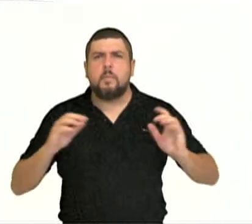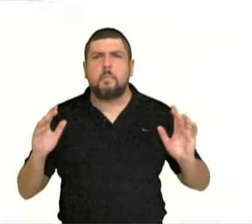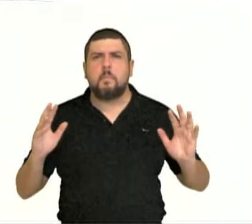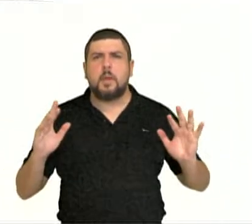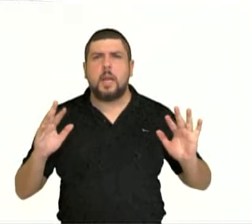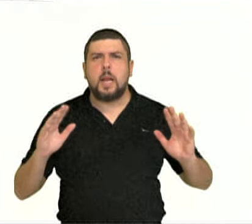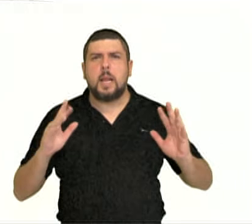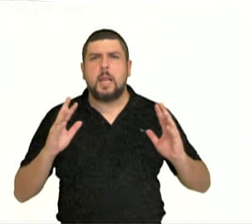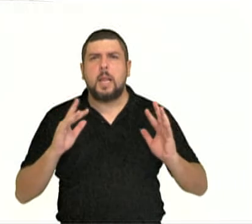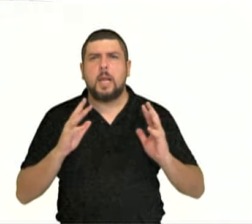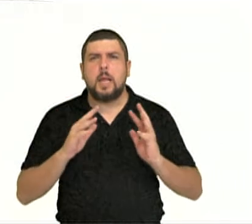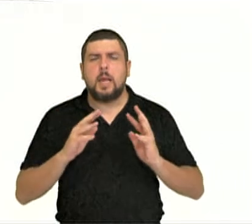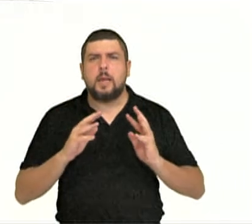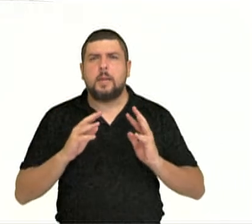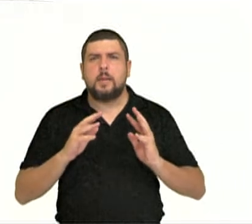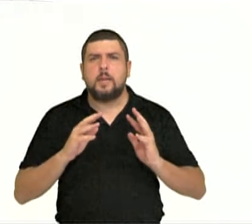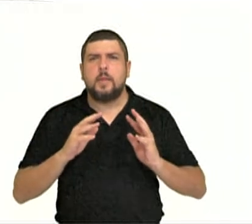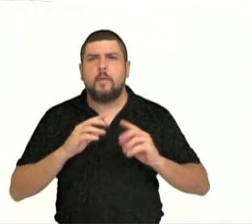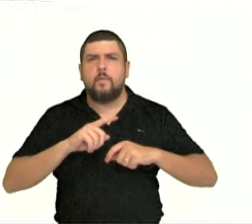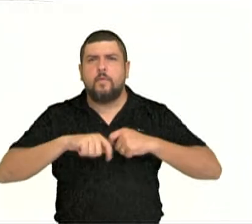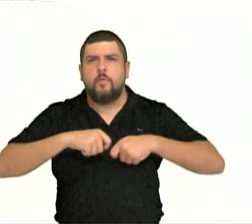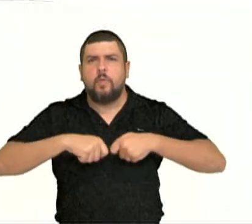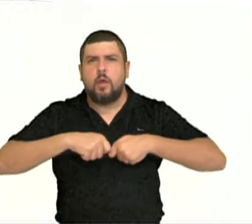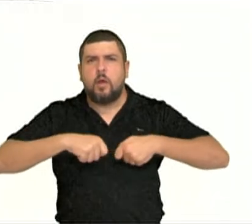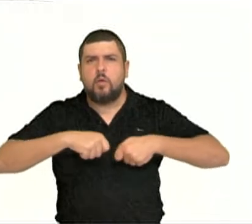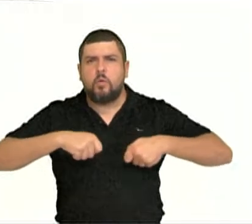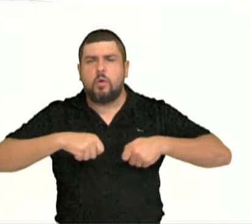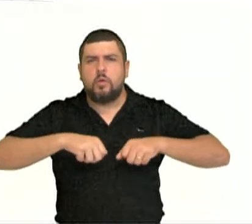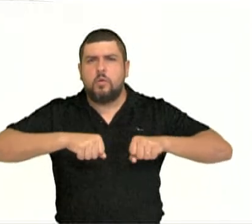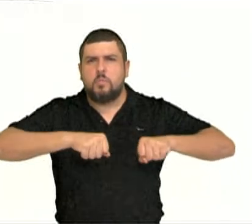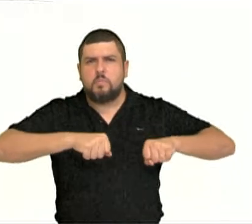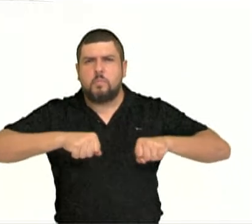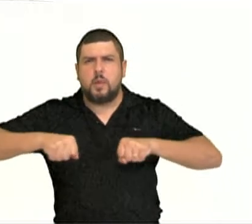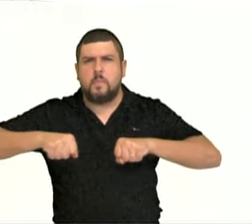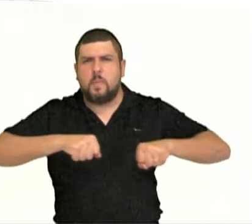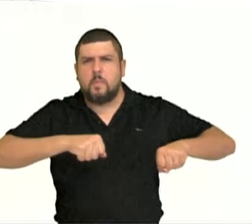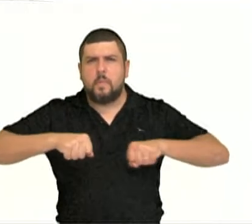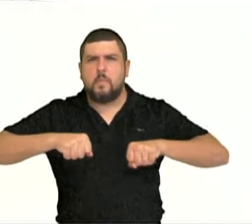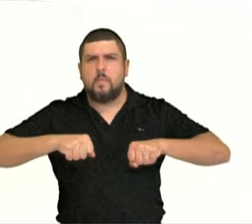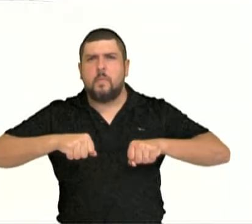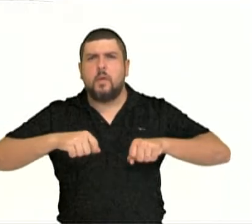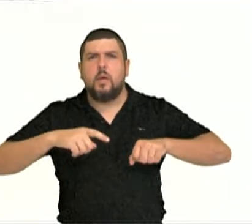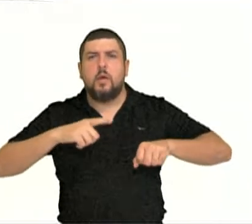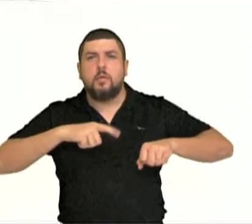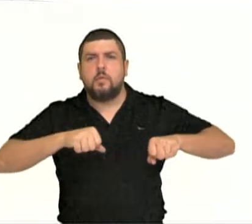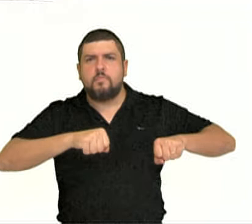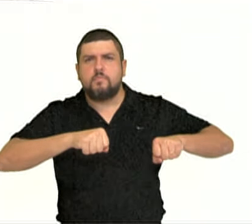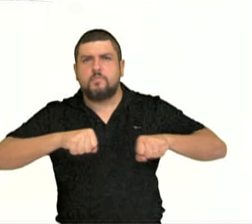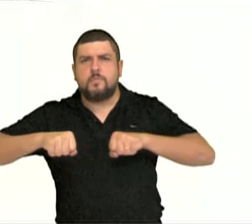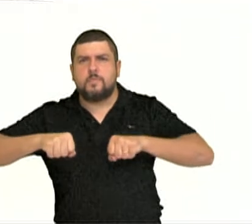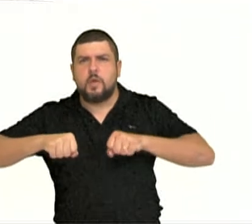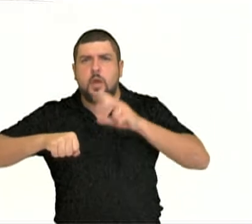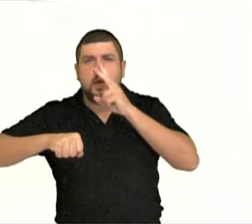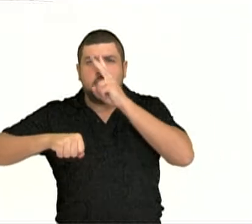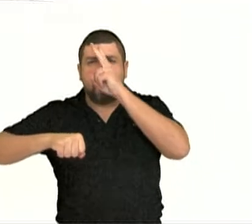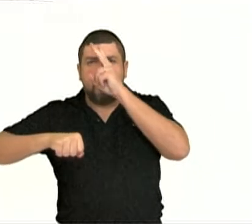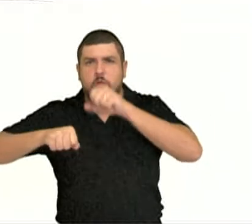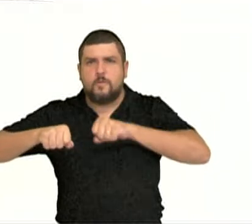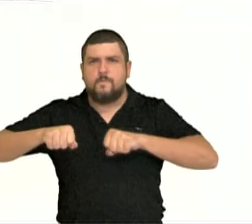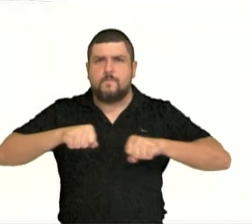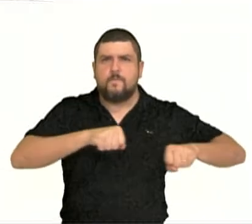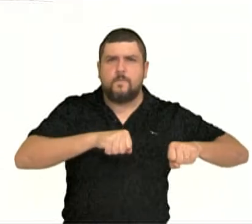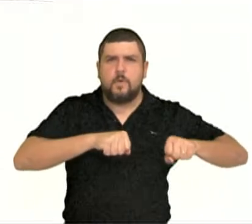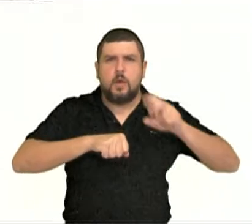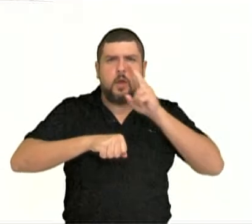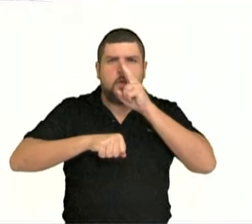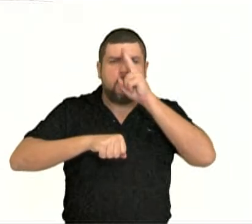do cabo de guerra, você vai perceber que vai ter uma soma vetorial envolvida, ou seja, um está puxando de um lado, outro puxando do outro, e a tendência